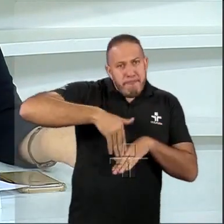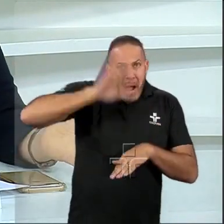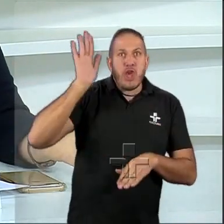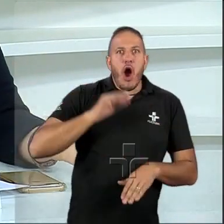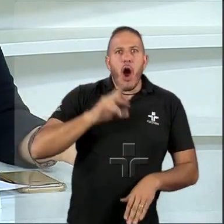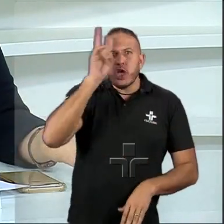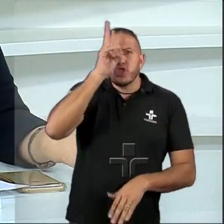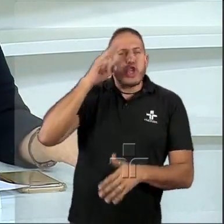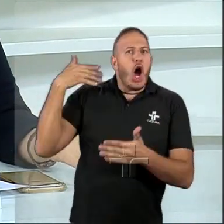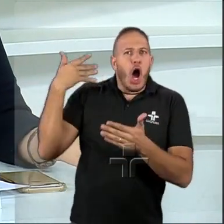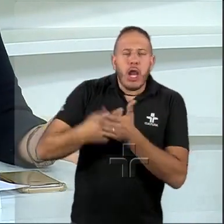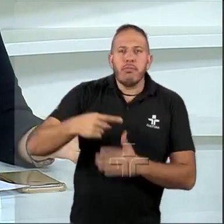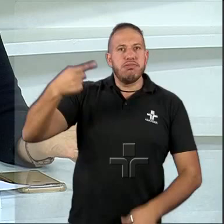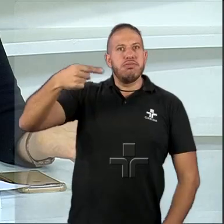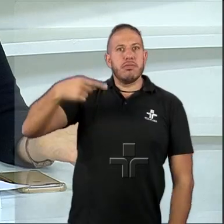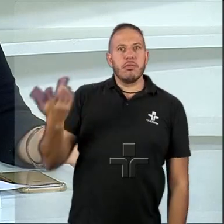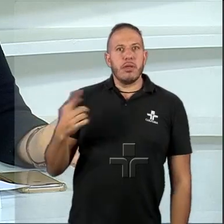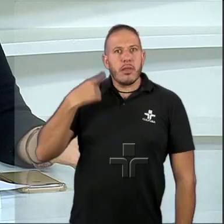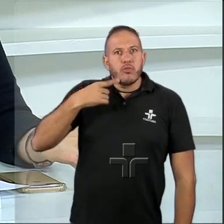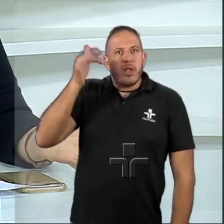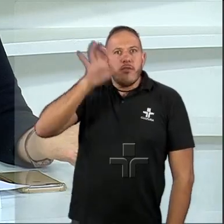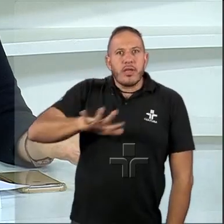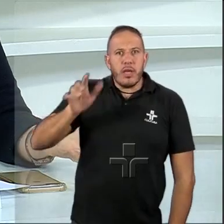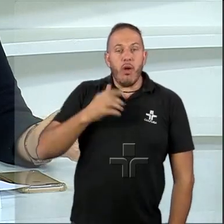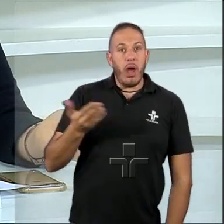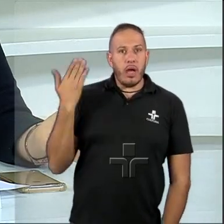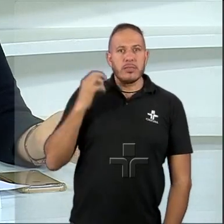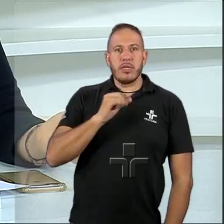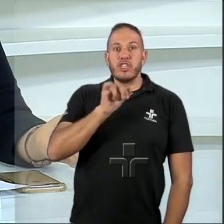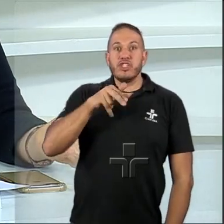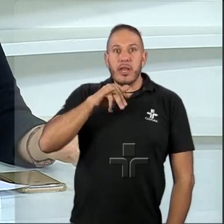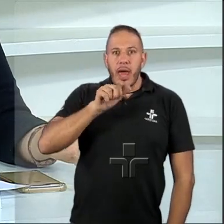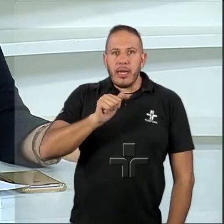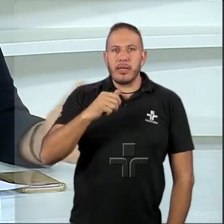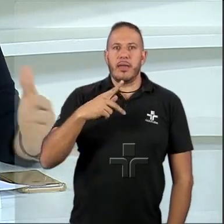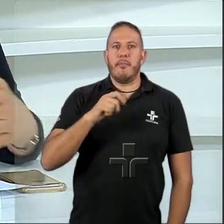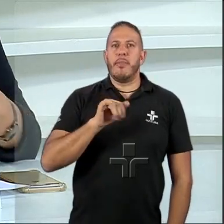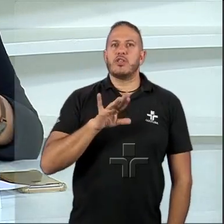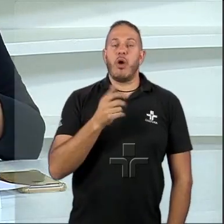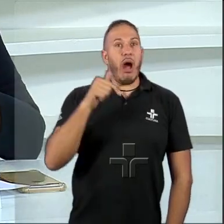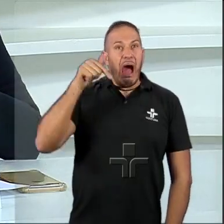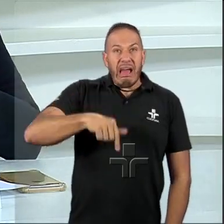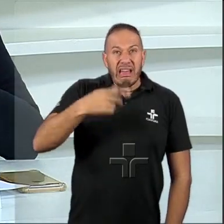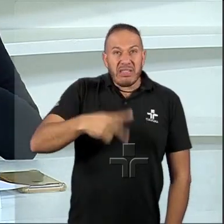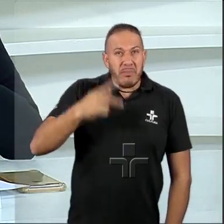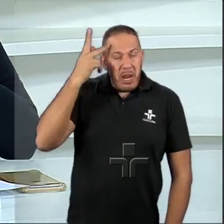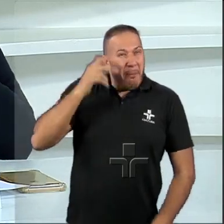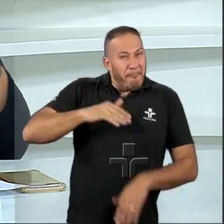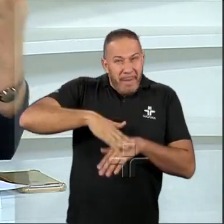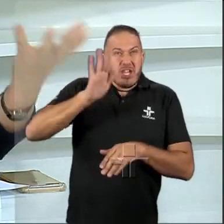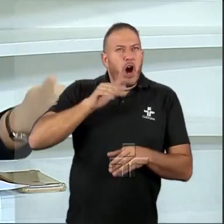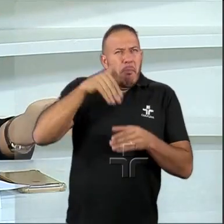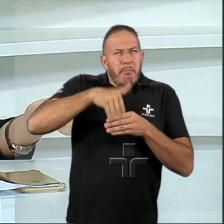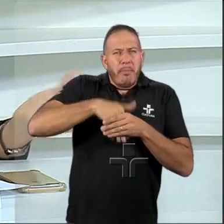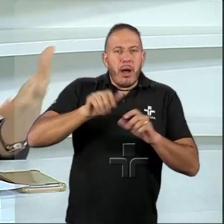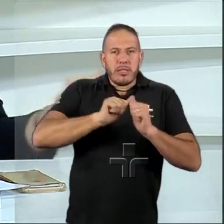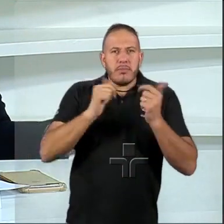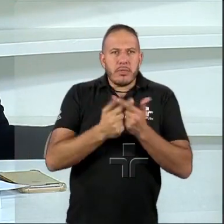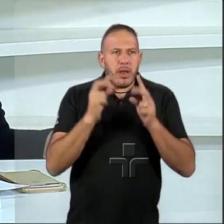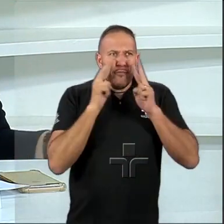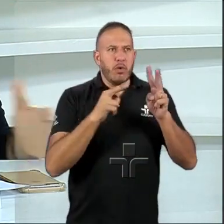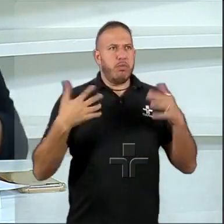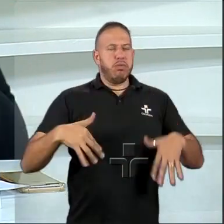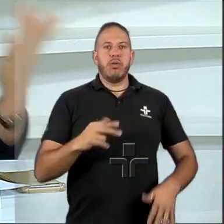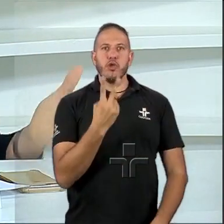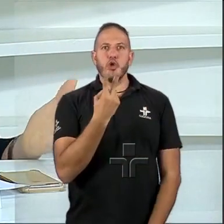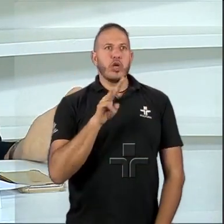República de um deputado federal. Fez com que a Janaína Pascoal tivesse aqui a maior votação que uma Assembleia Legislativa já viu, 2 milhões